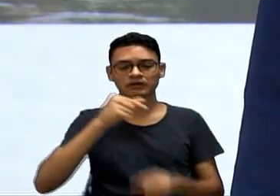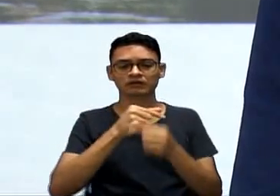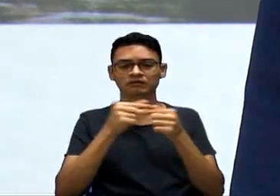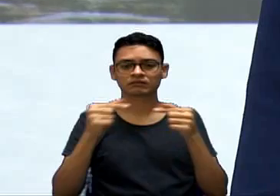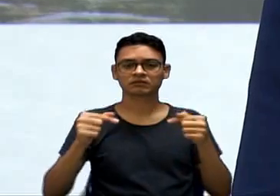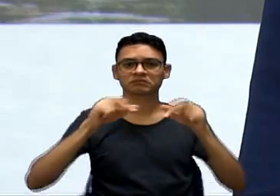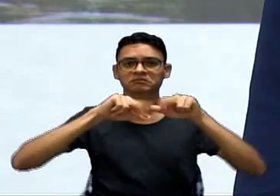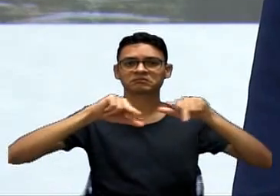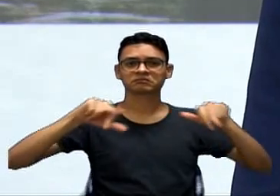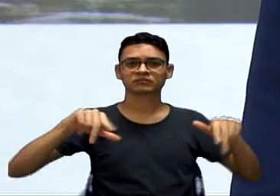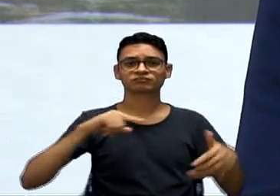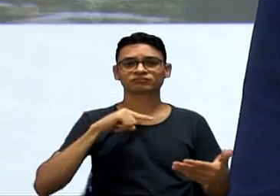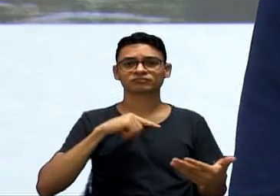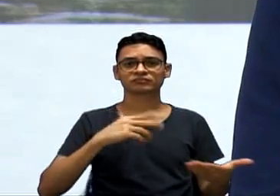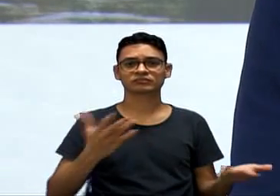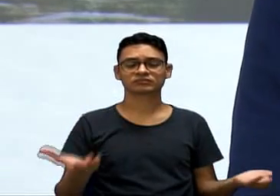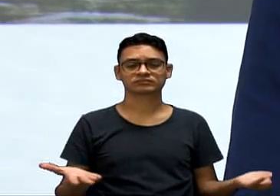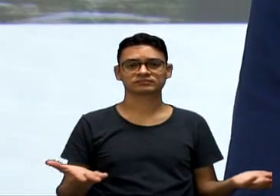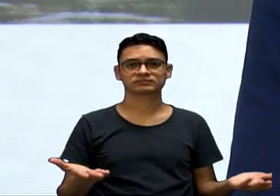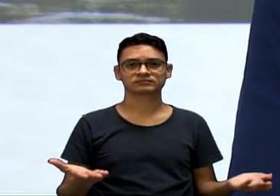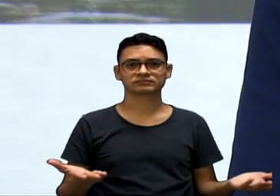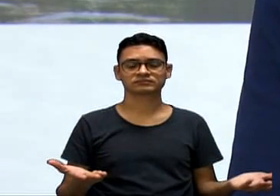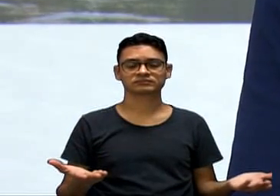e tudo mais.